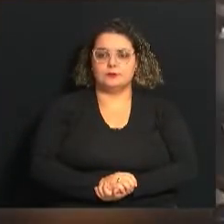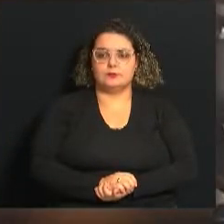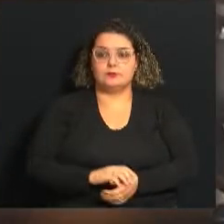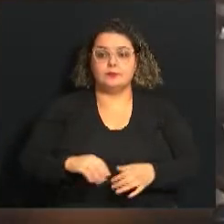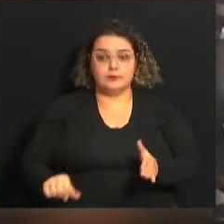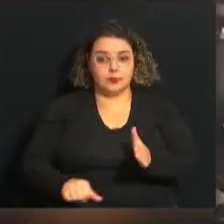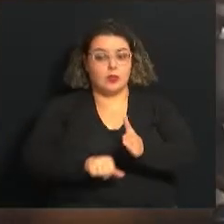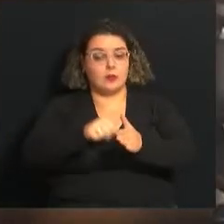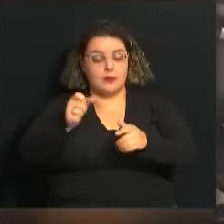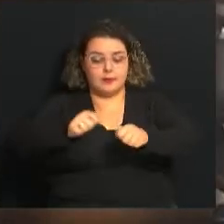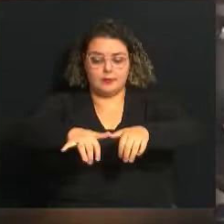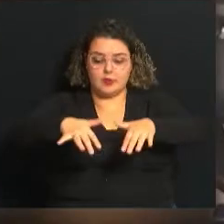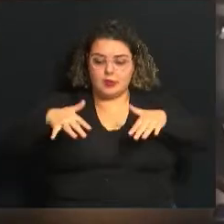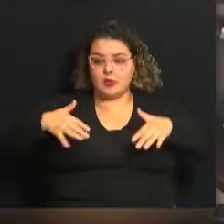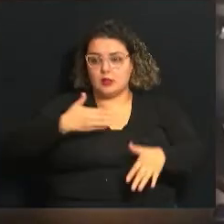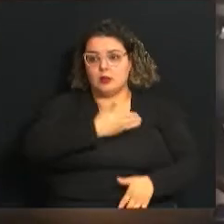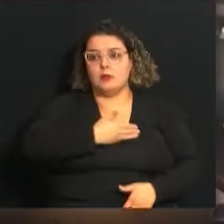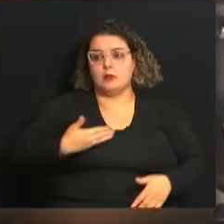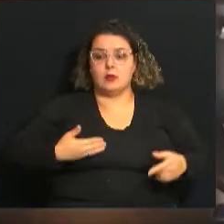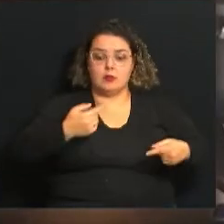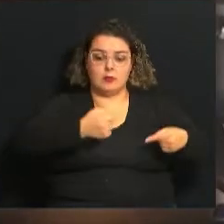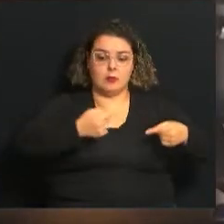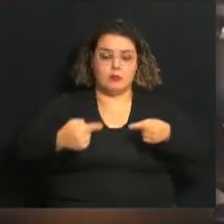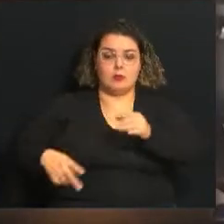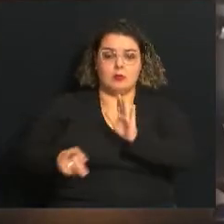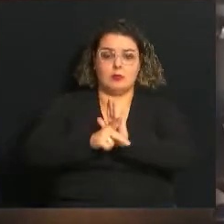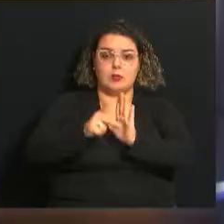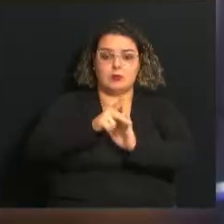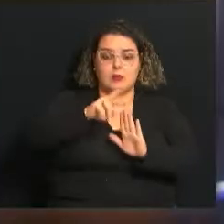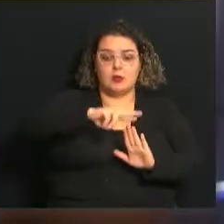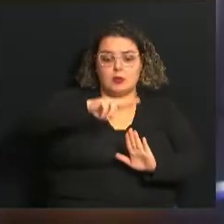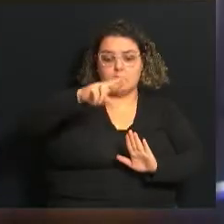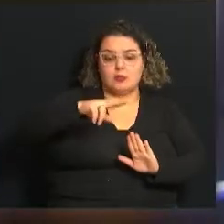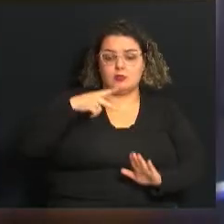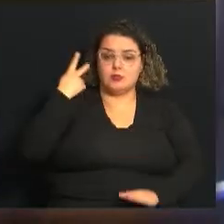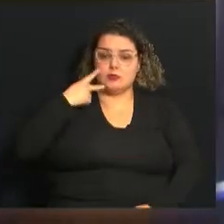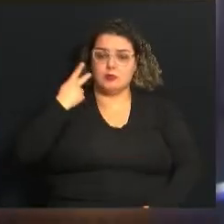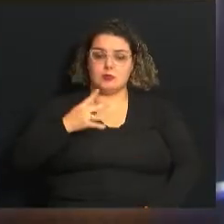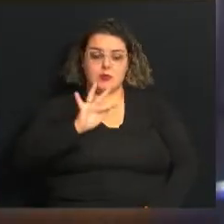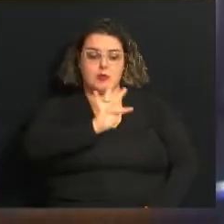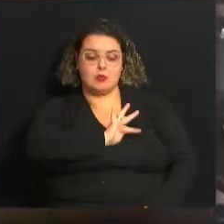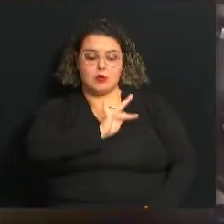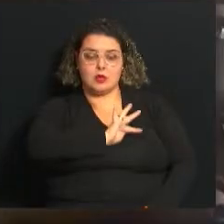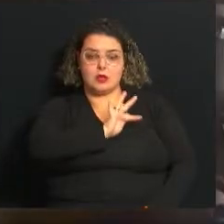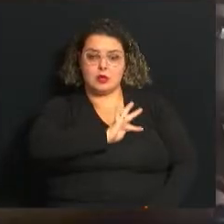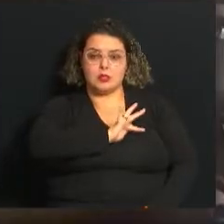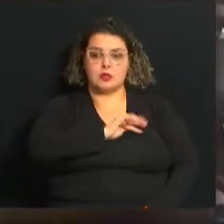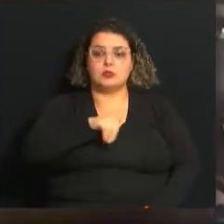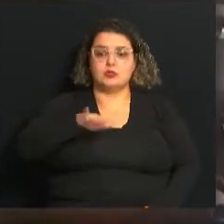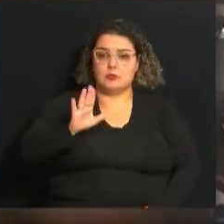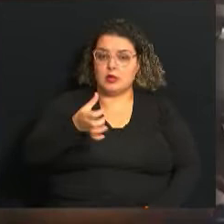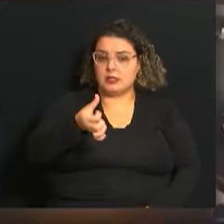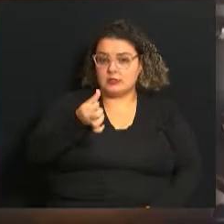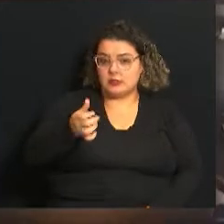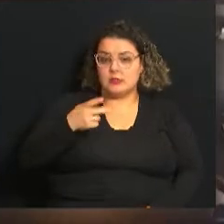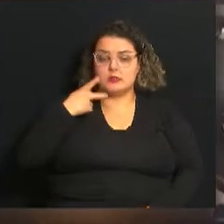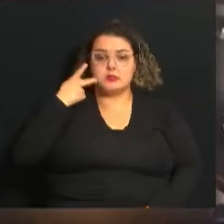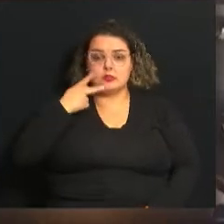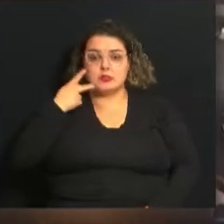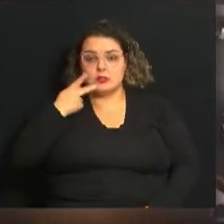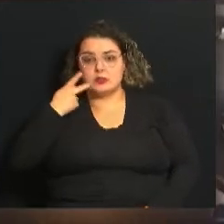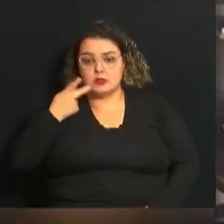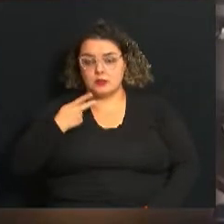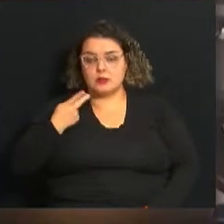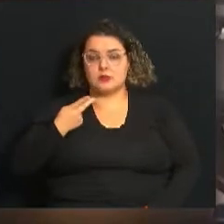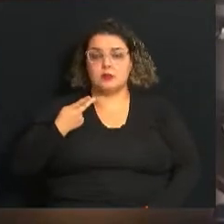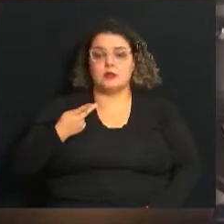primeira audiência pública foi debatido o projeto de resolução de autoria do vereador Fernando Mendes e de mais 6 parlamentares, que trata sobre